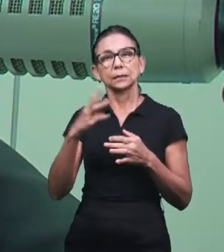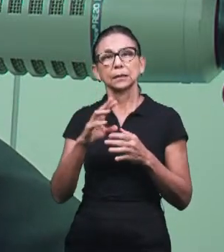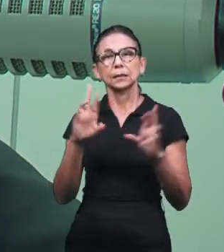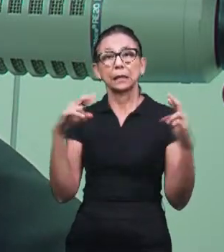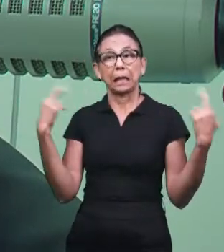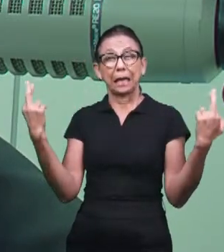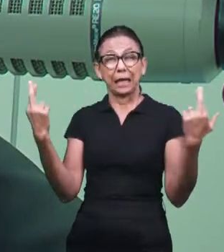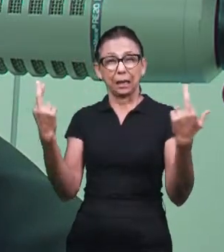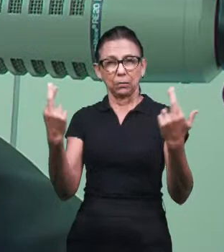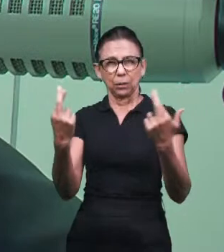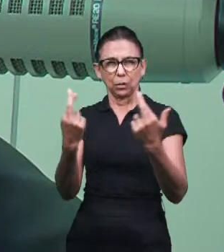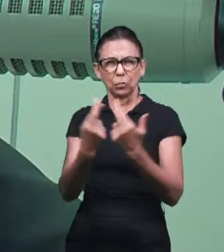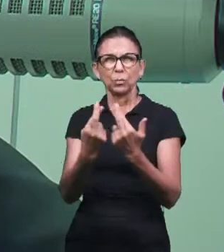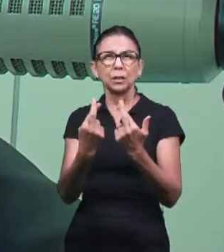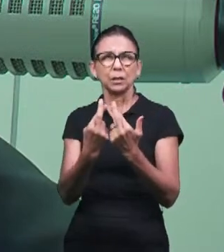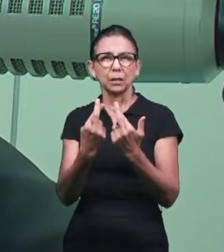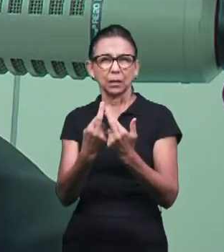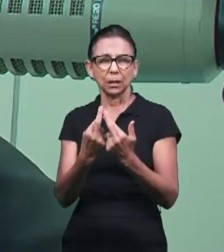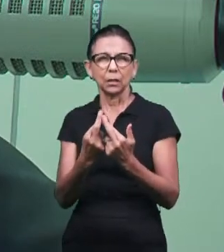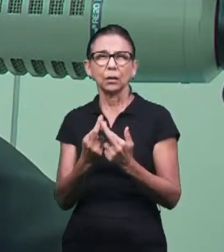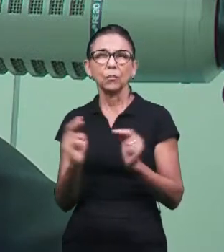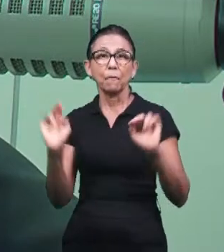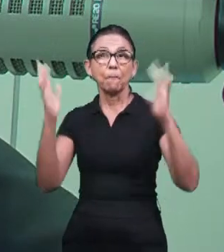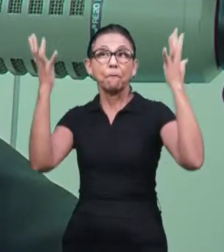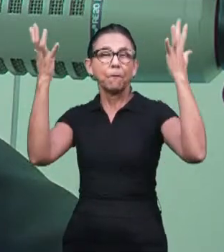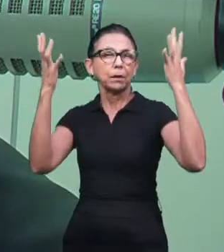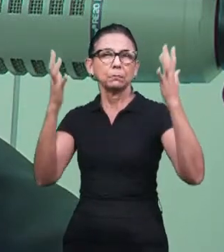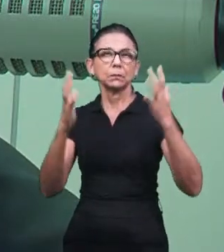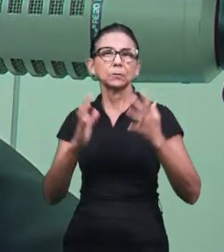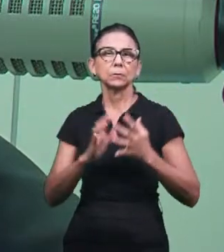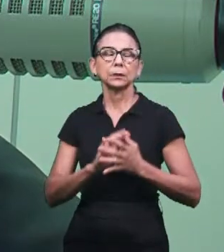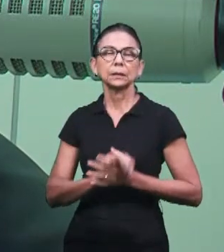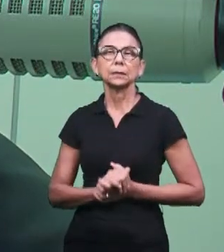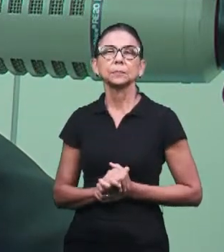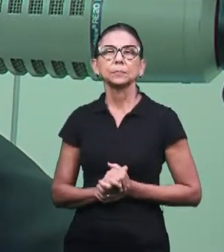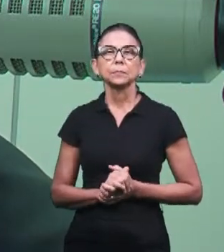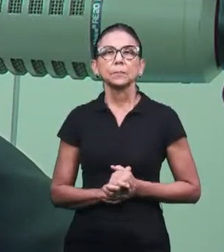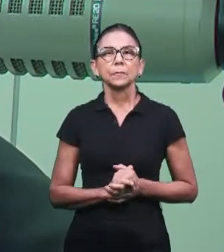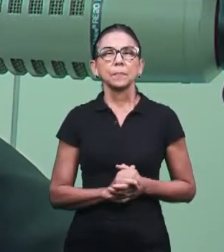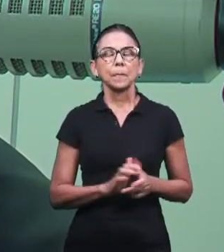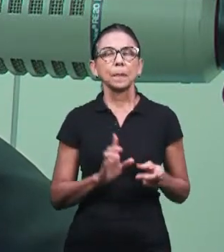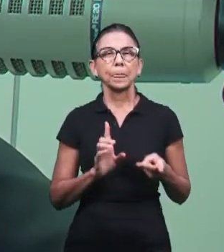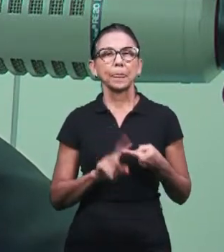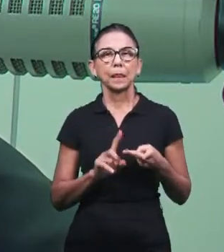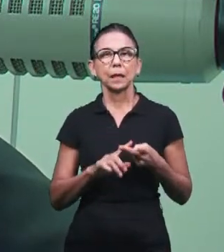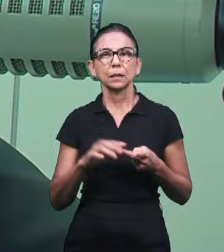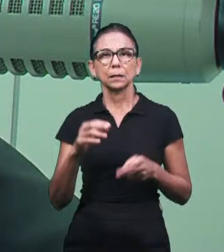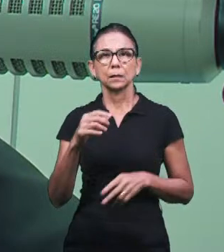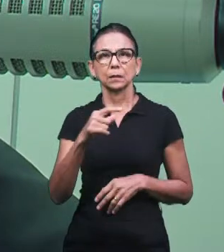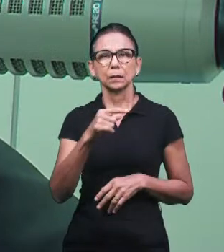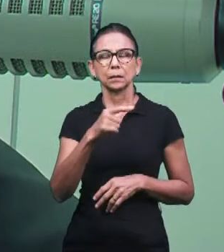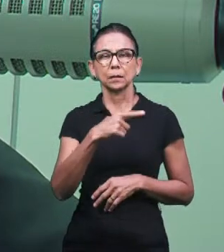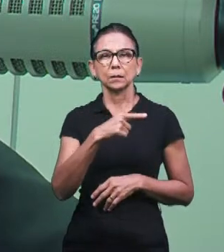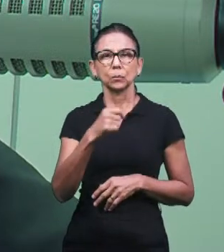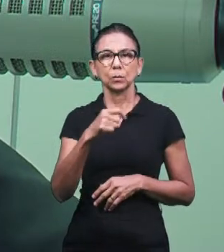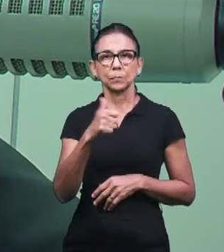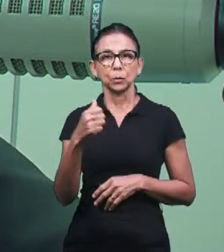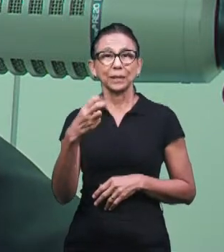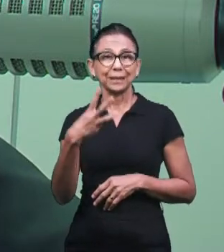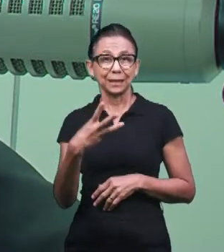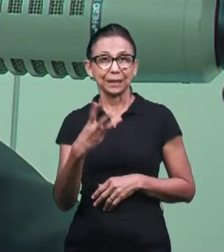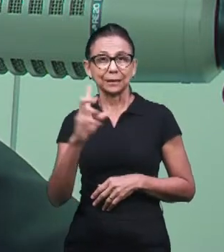2013. Se eu estiver errado, o pastor depois me corrige. E a grande reunião também de